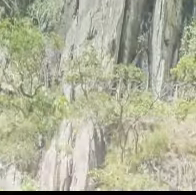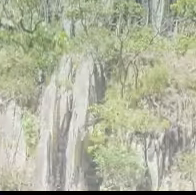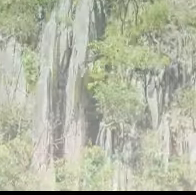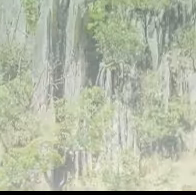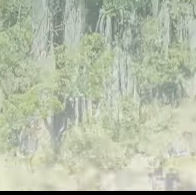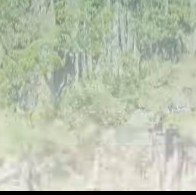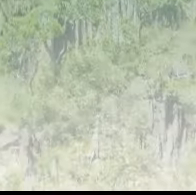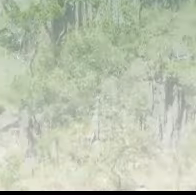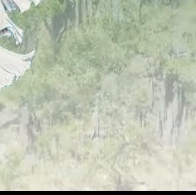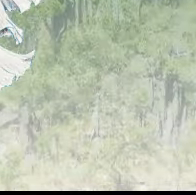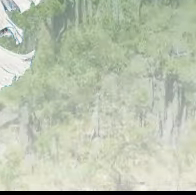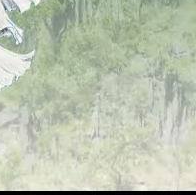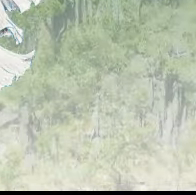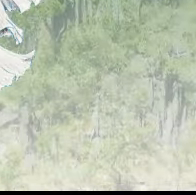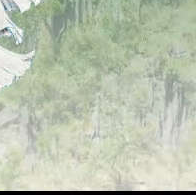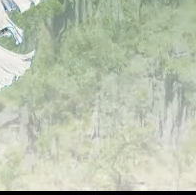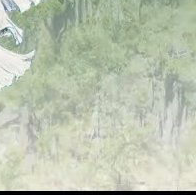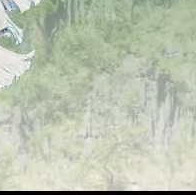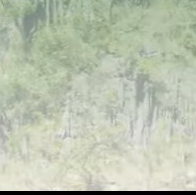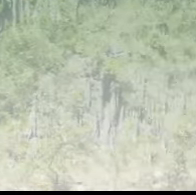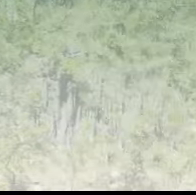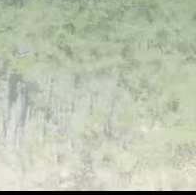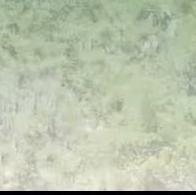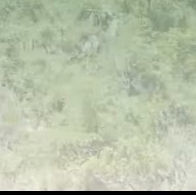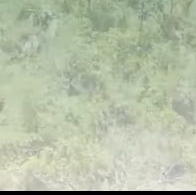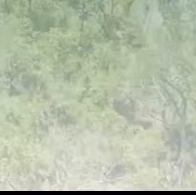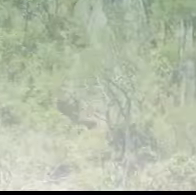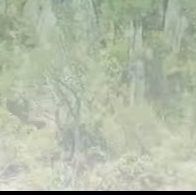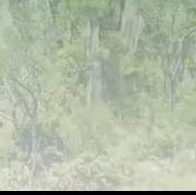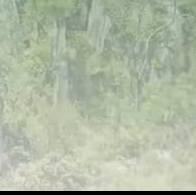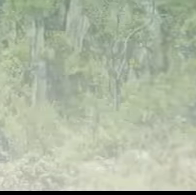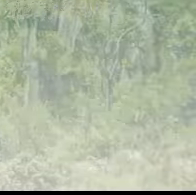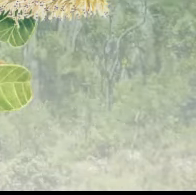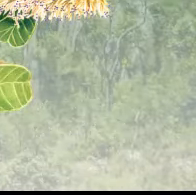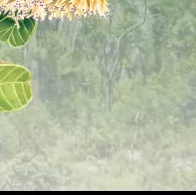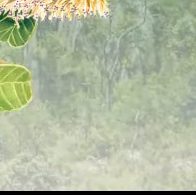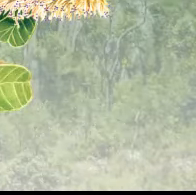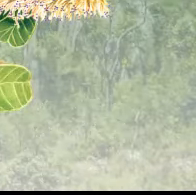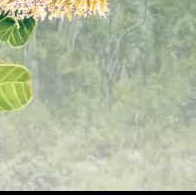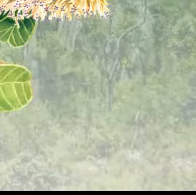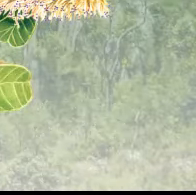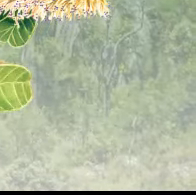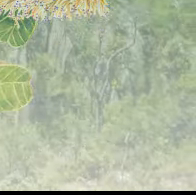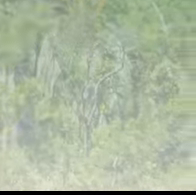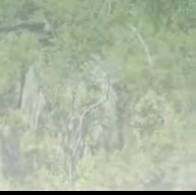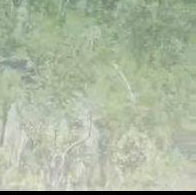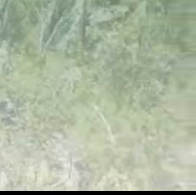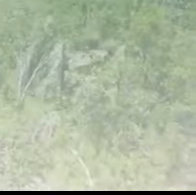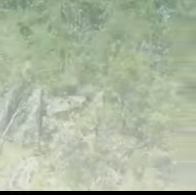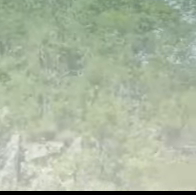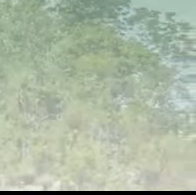e ai ver os da chapada bem o caldo